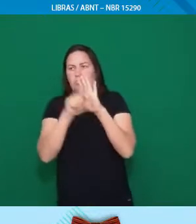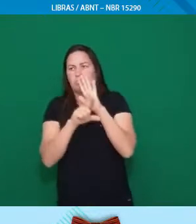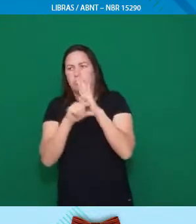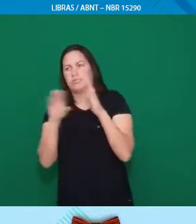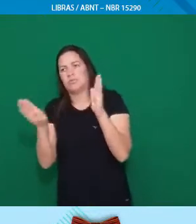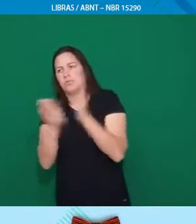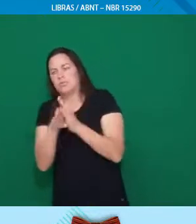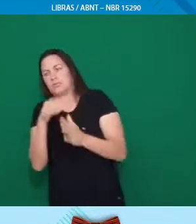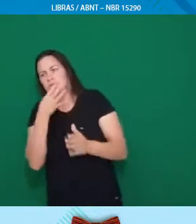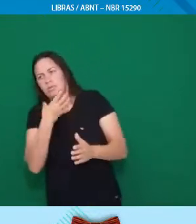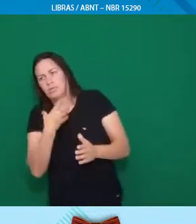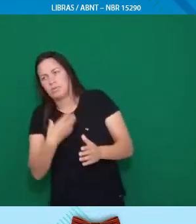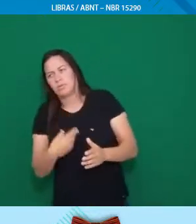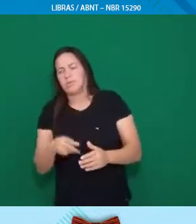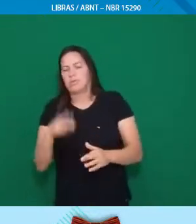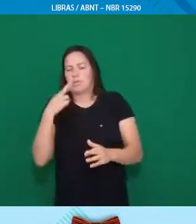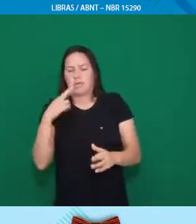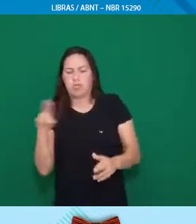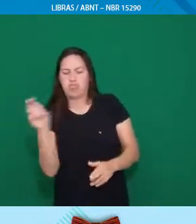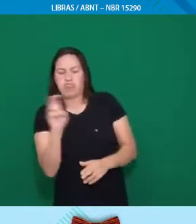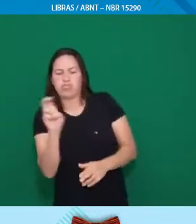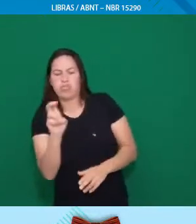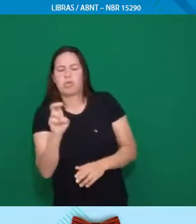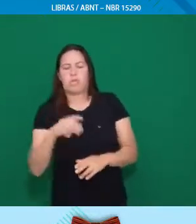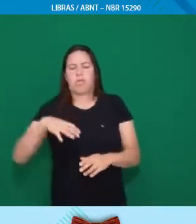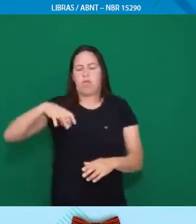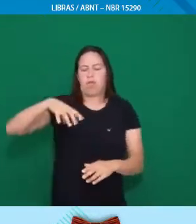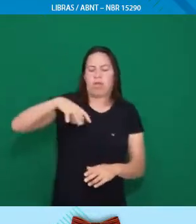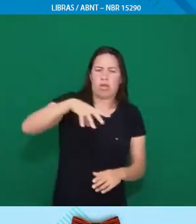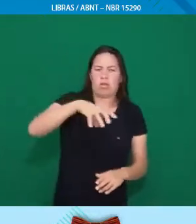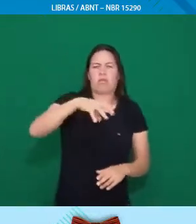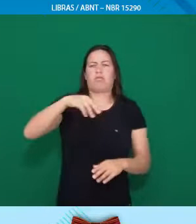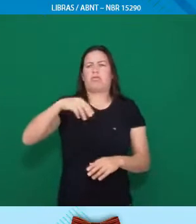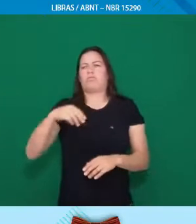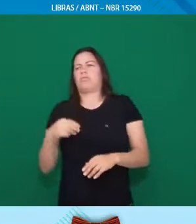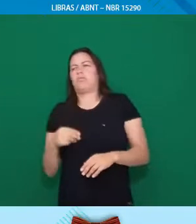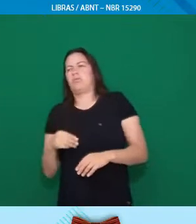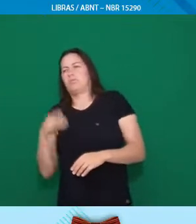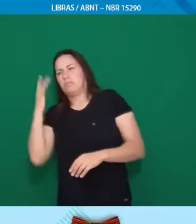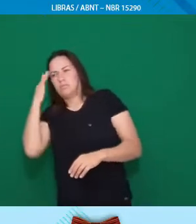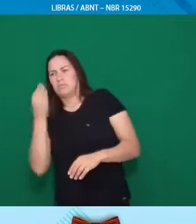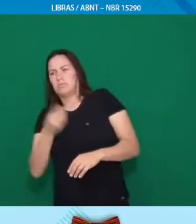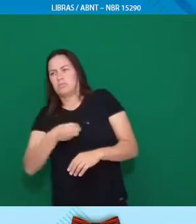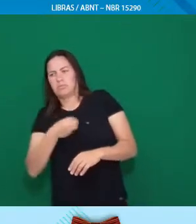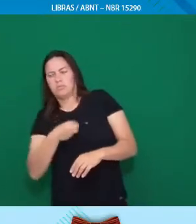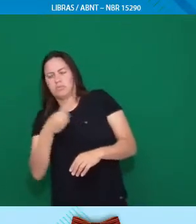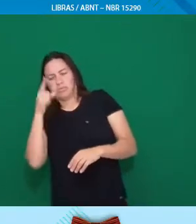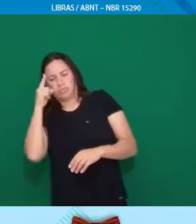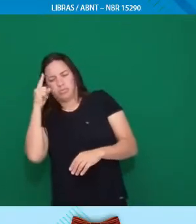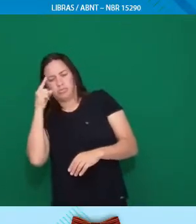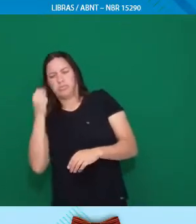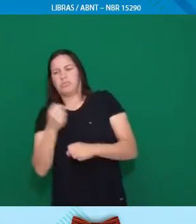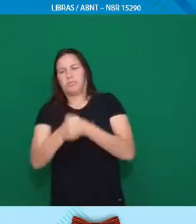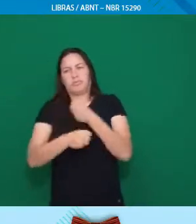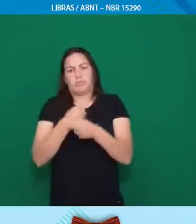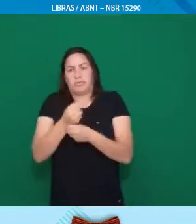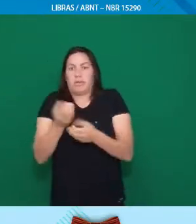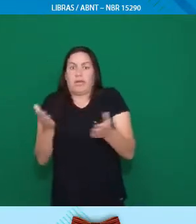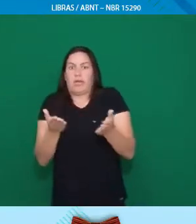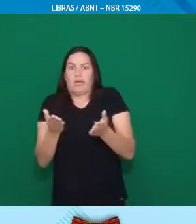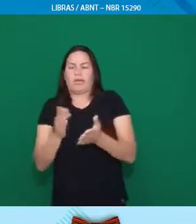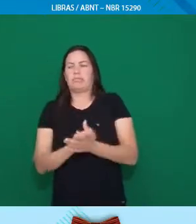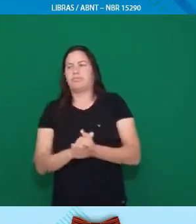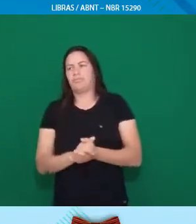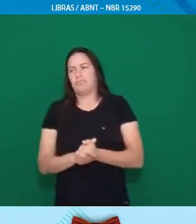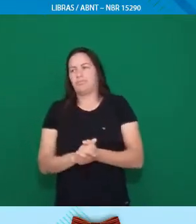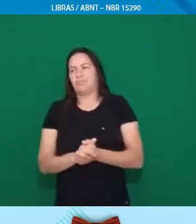e agora chega o final de ano é escorpião é cobra é eu sempre que a gente vem cobrando isso aí faz anos mas é de